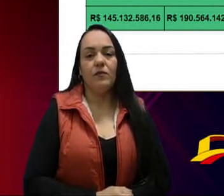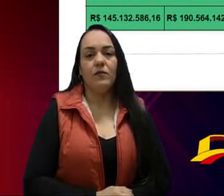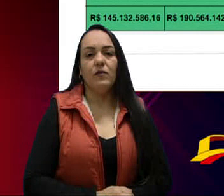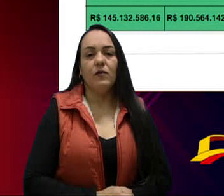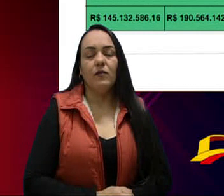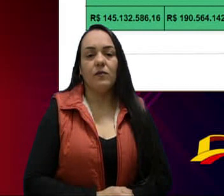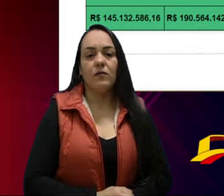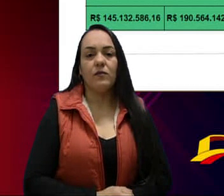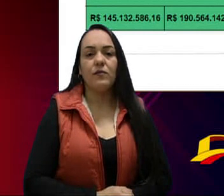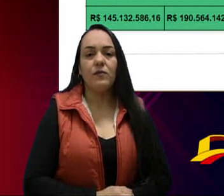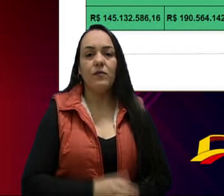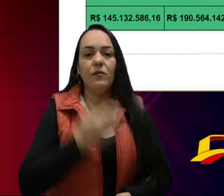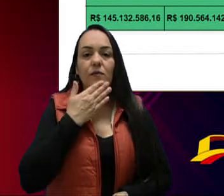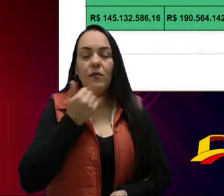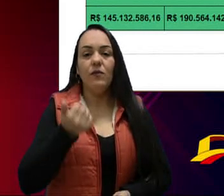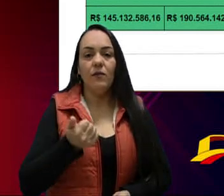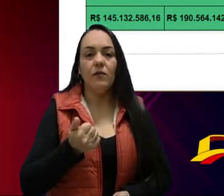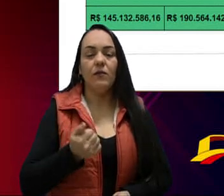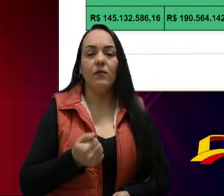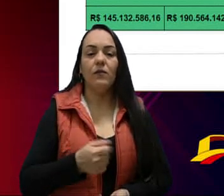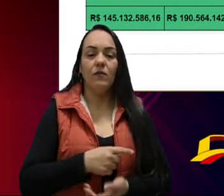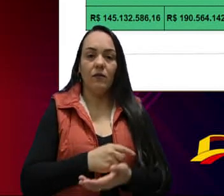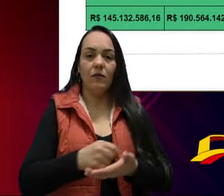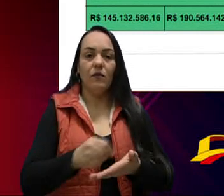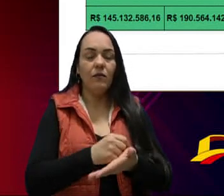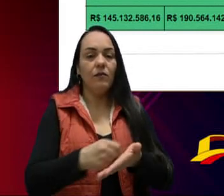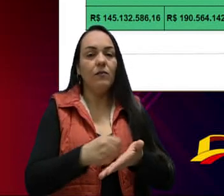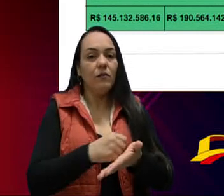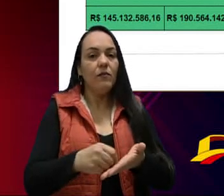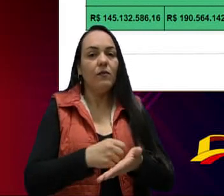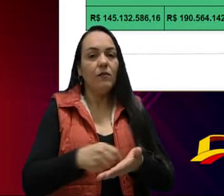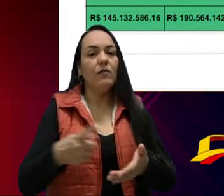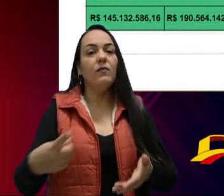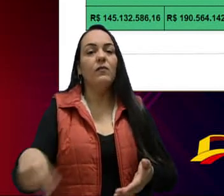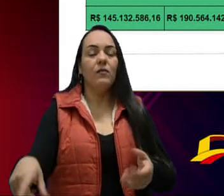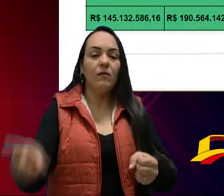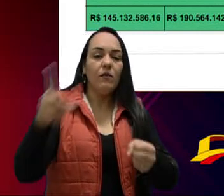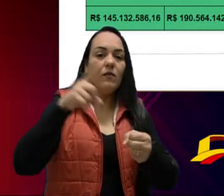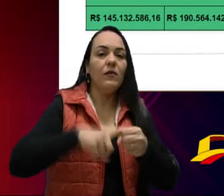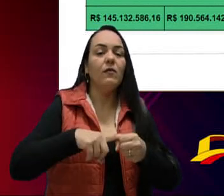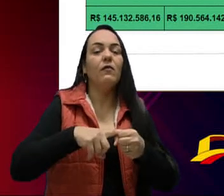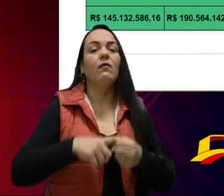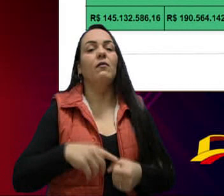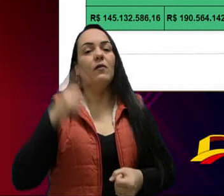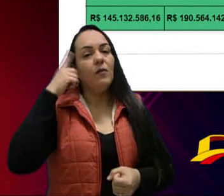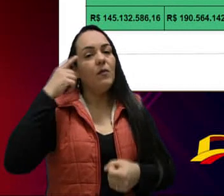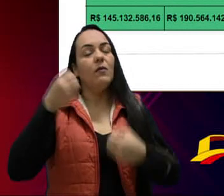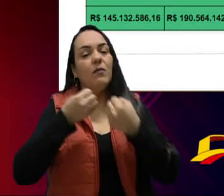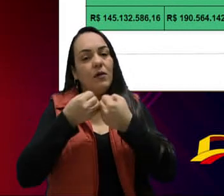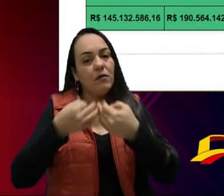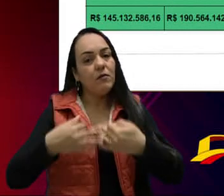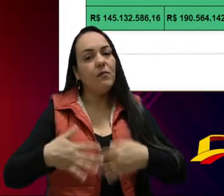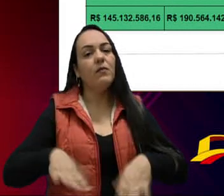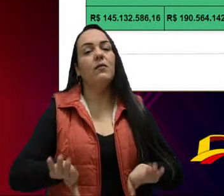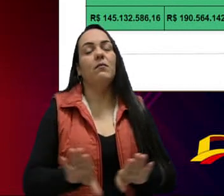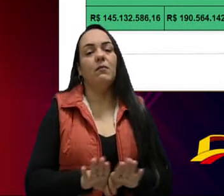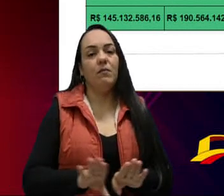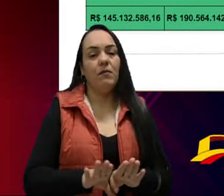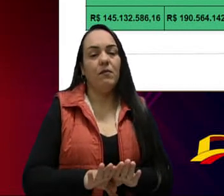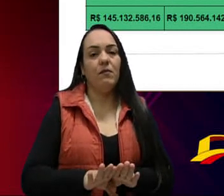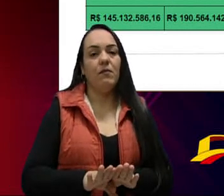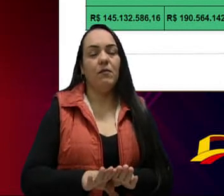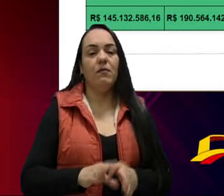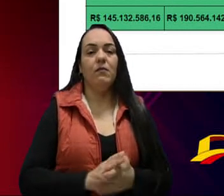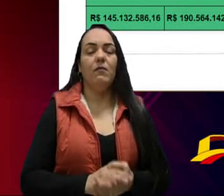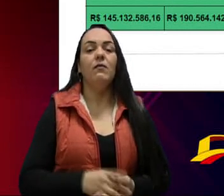eu acho que não menor ser a marca qual quadro é daí ela volta só para não perder a linha de raciocínio o que é